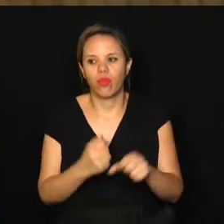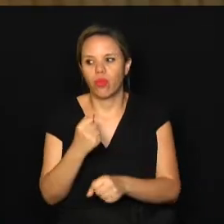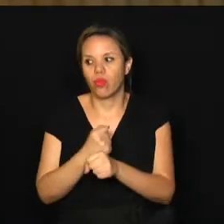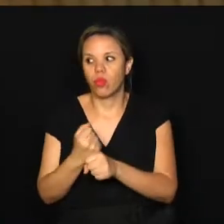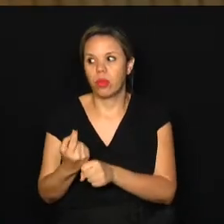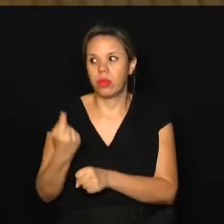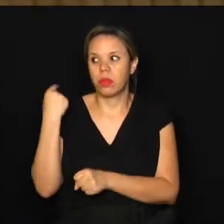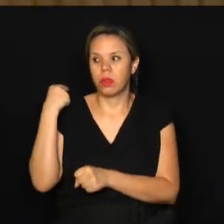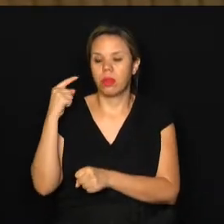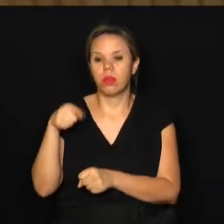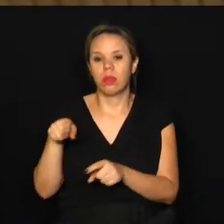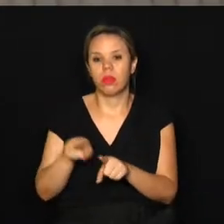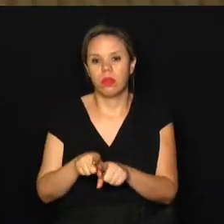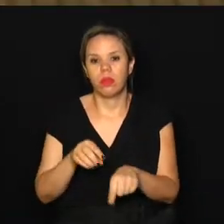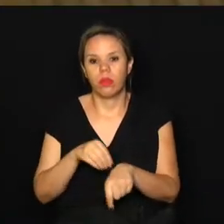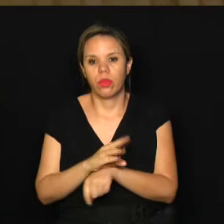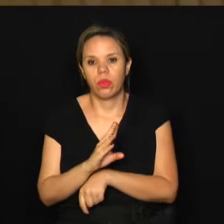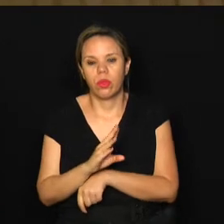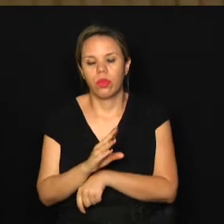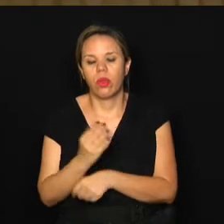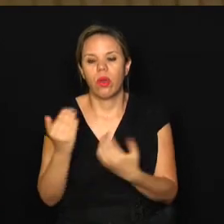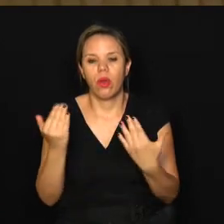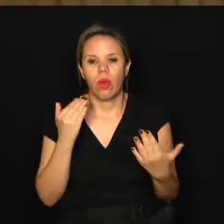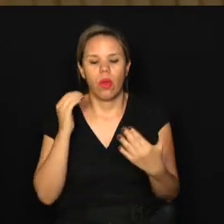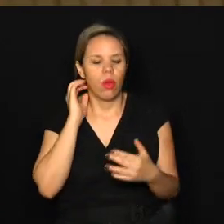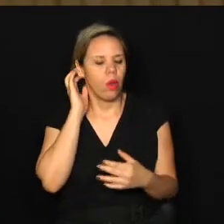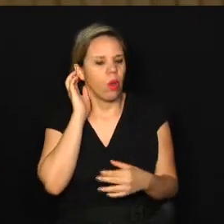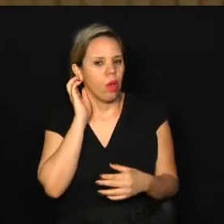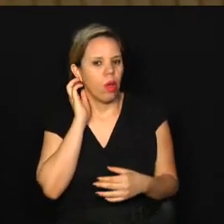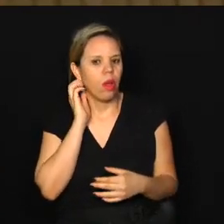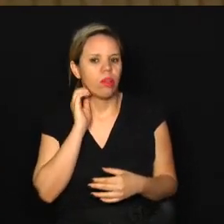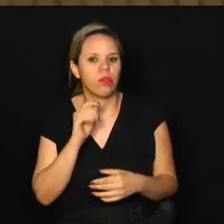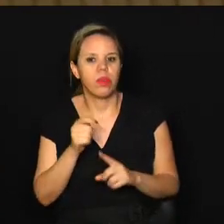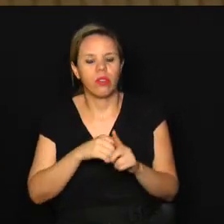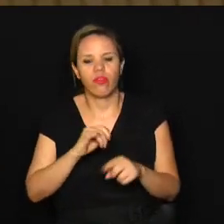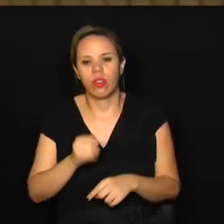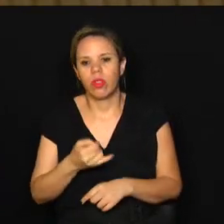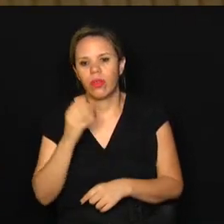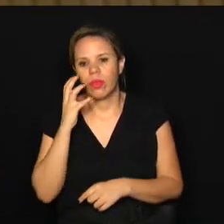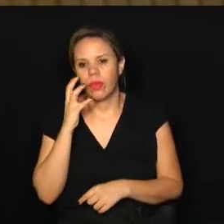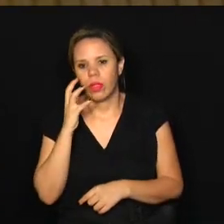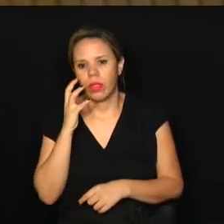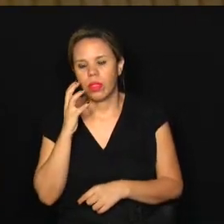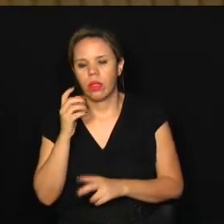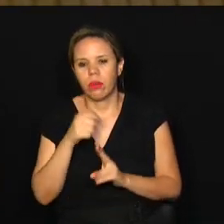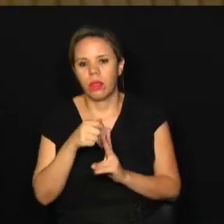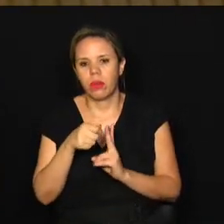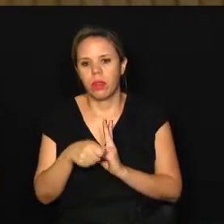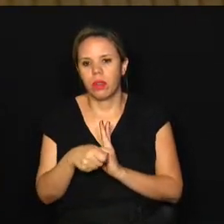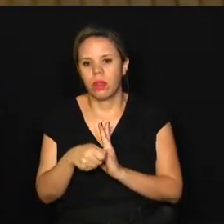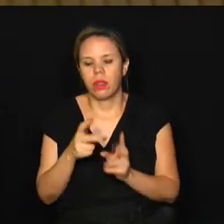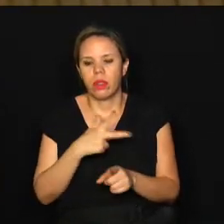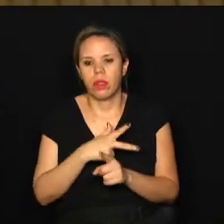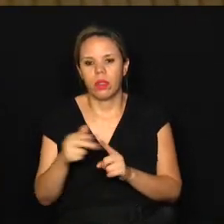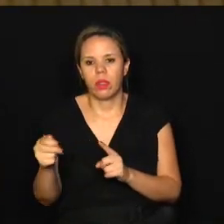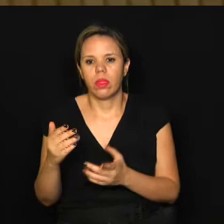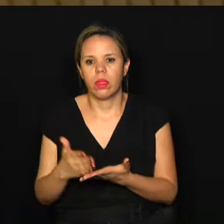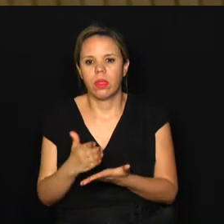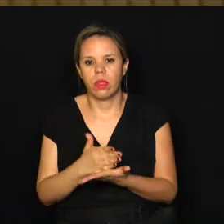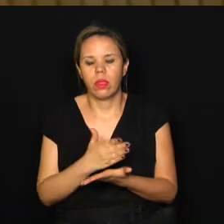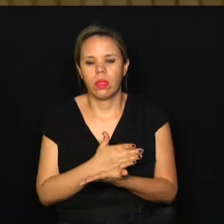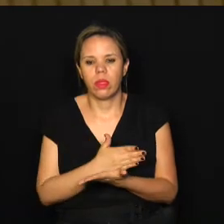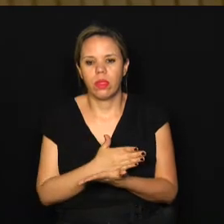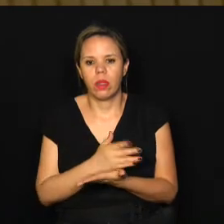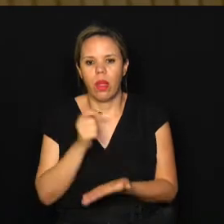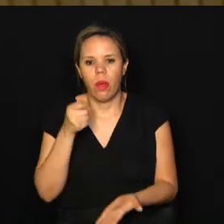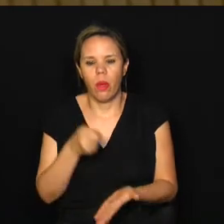anteriores. Isso daí também reflete num comparativo, tendo em vista que janeiro e fevereiro são os meses que vencem as parcelas à